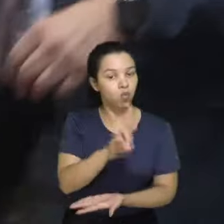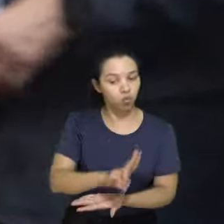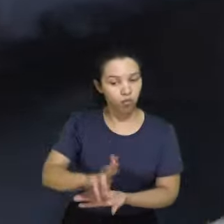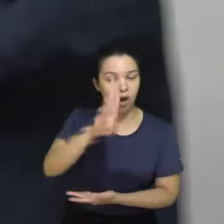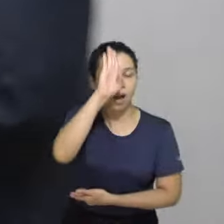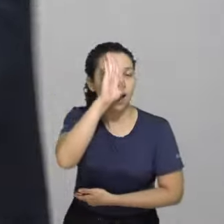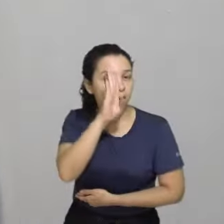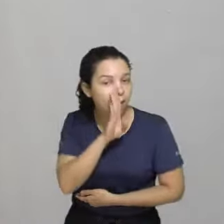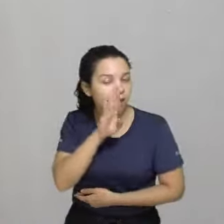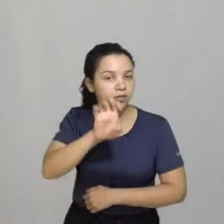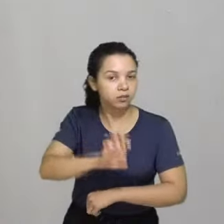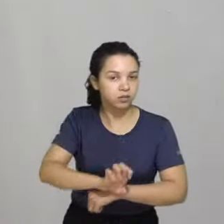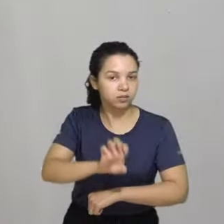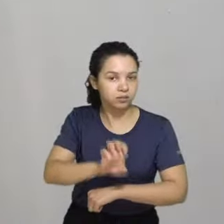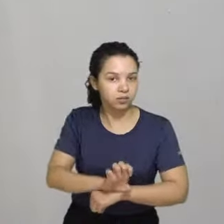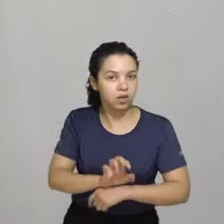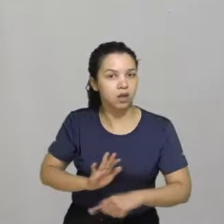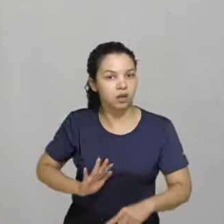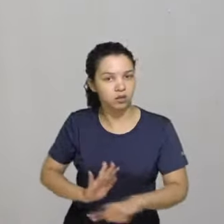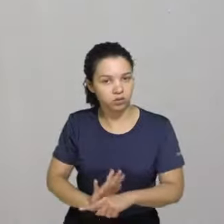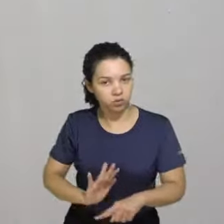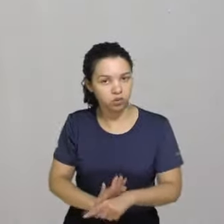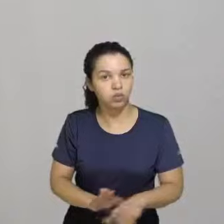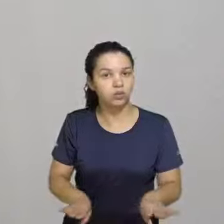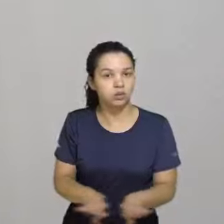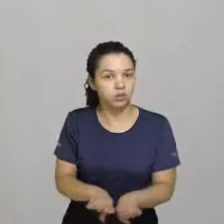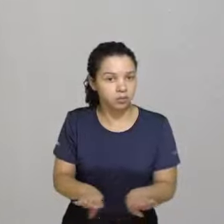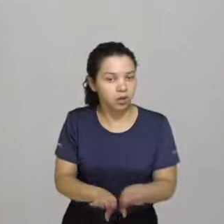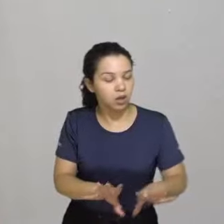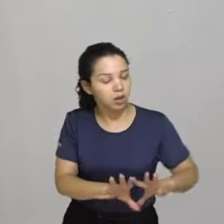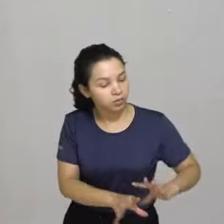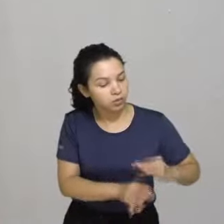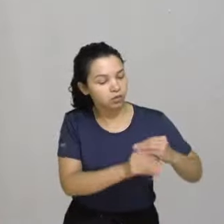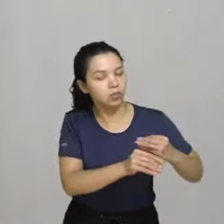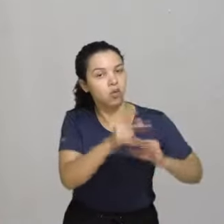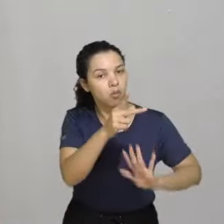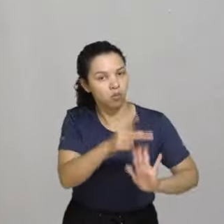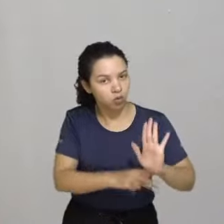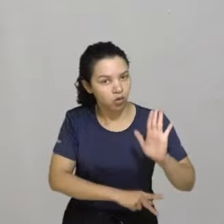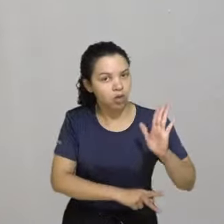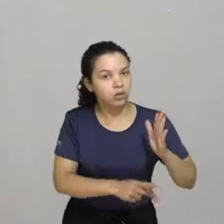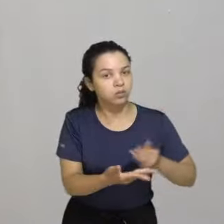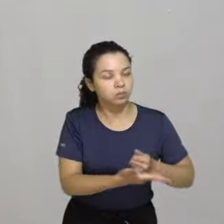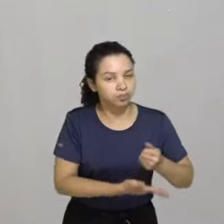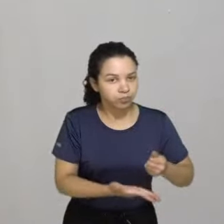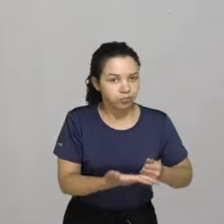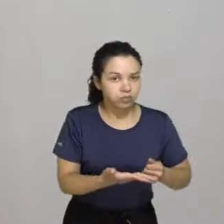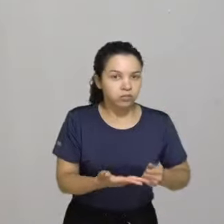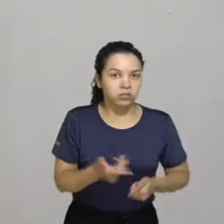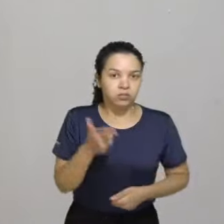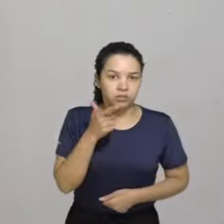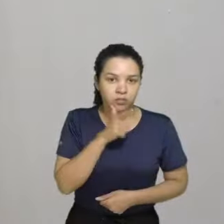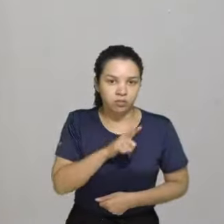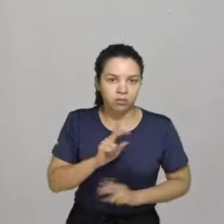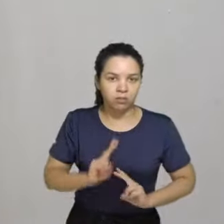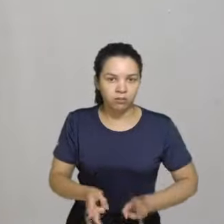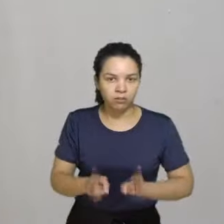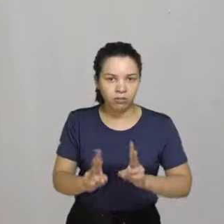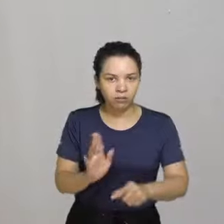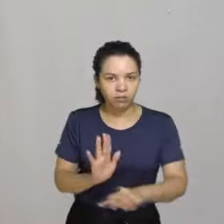nosso Estado, contribuindo, inclusive, com uma emenda no projeto original que garantiu a continuidade da